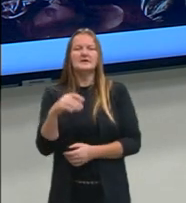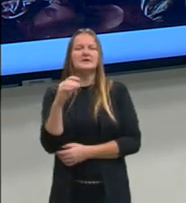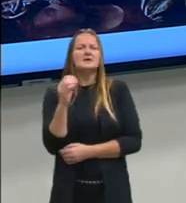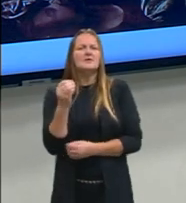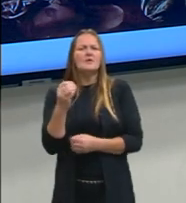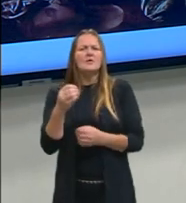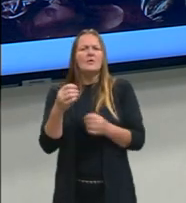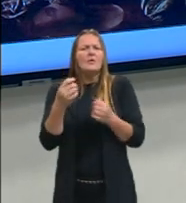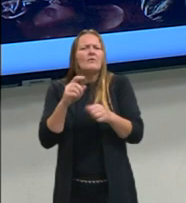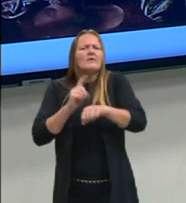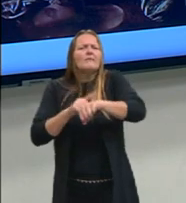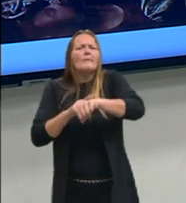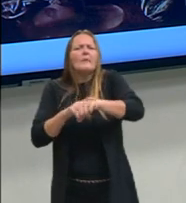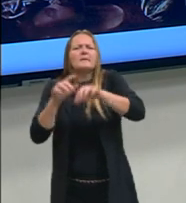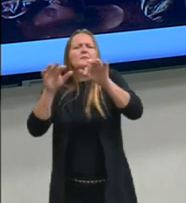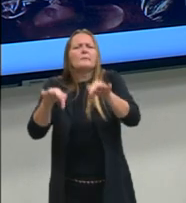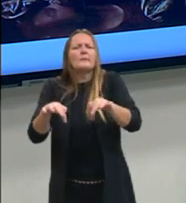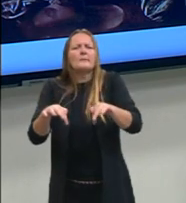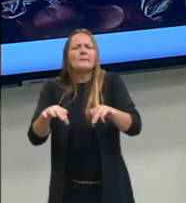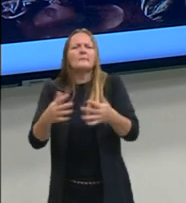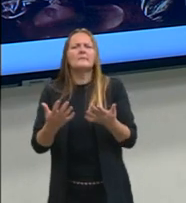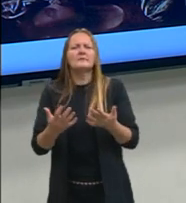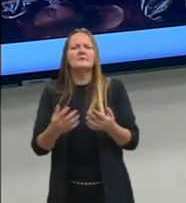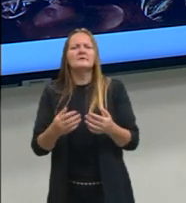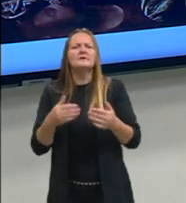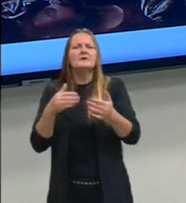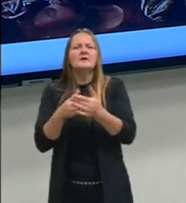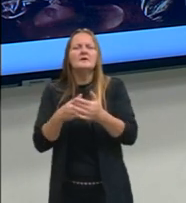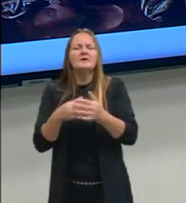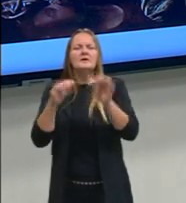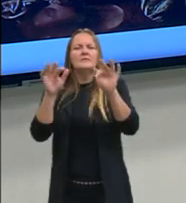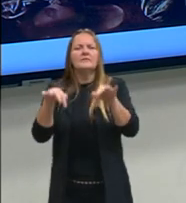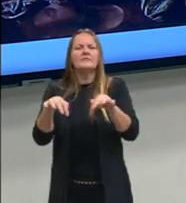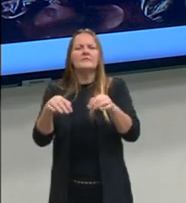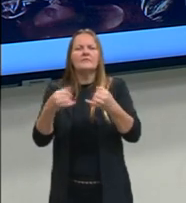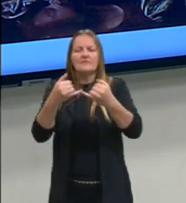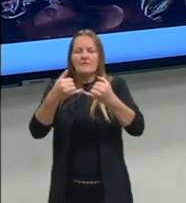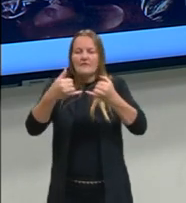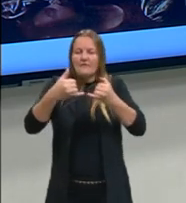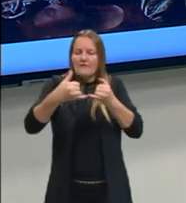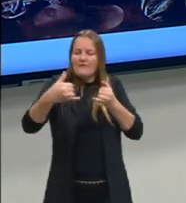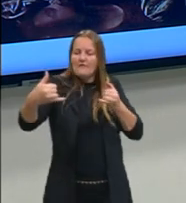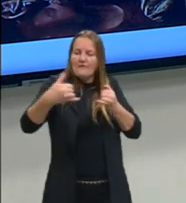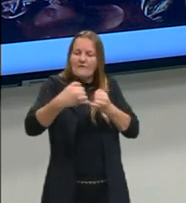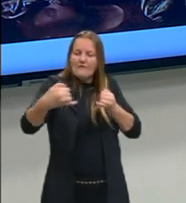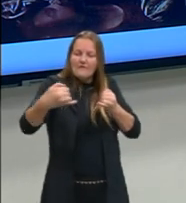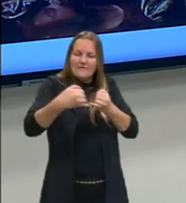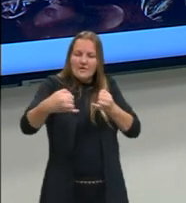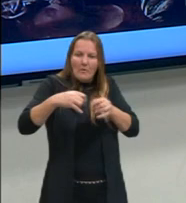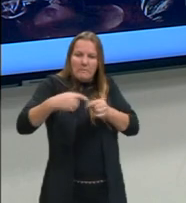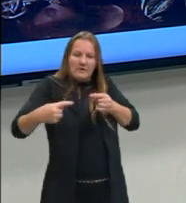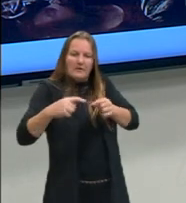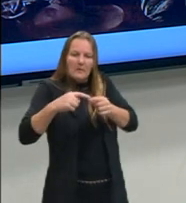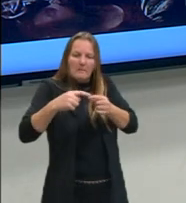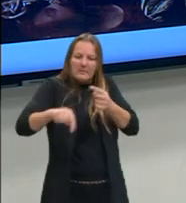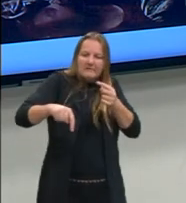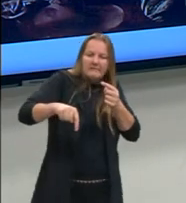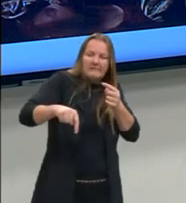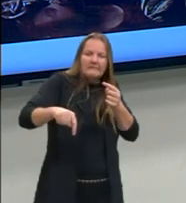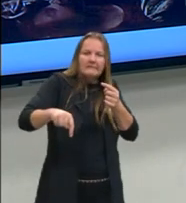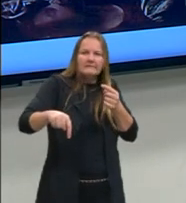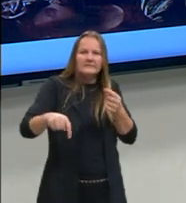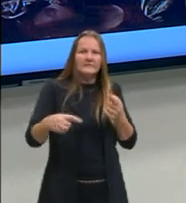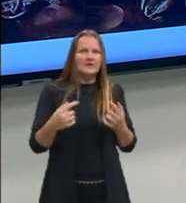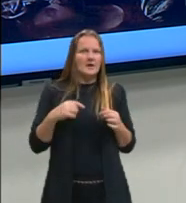fio da vida quando esse fio da vida arrebentasse significado que a pessoa iria morrer e não tinha